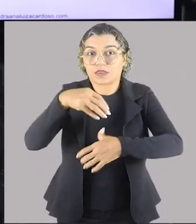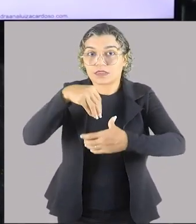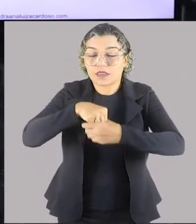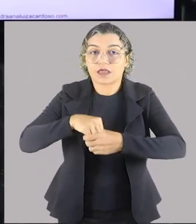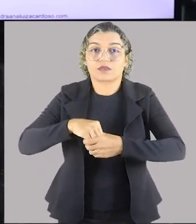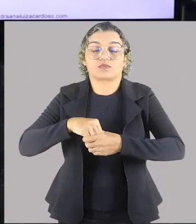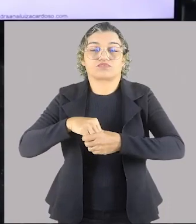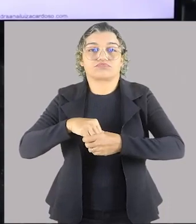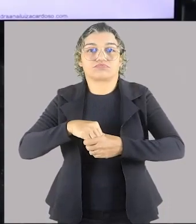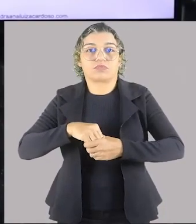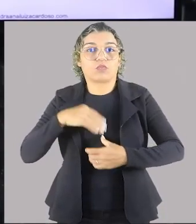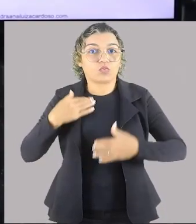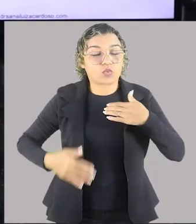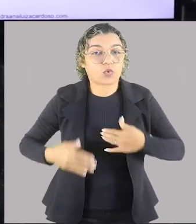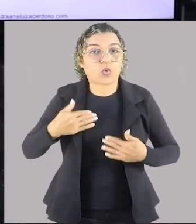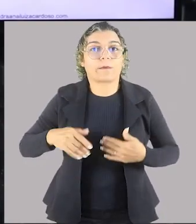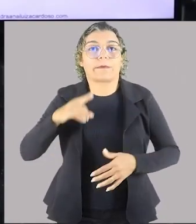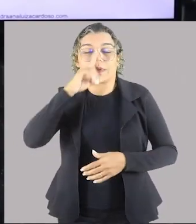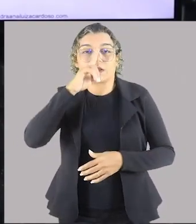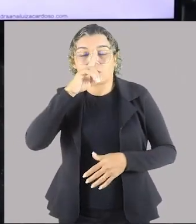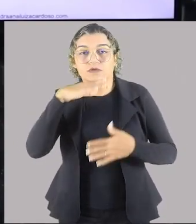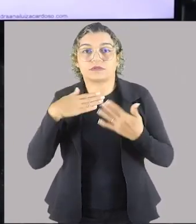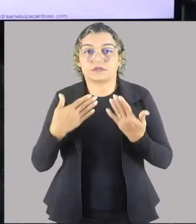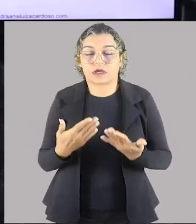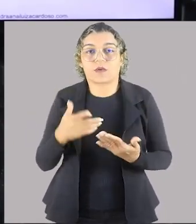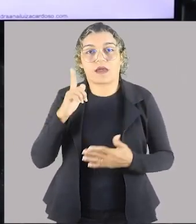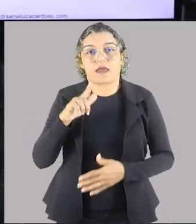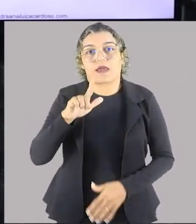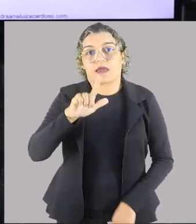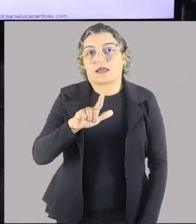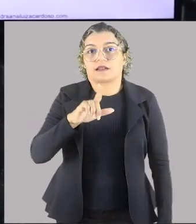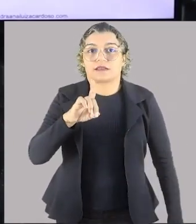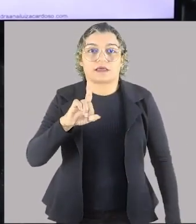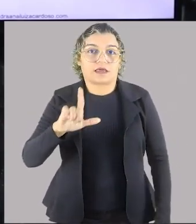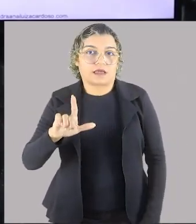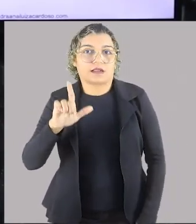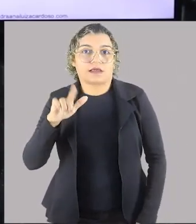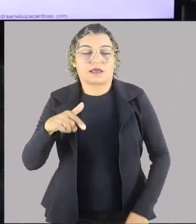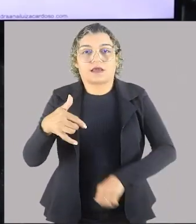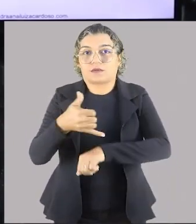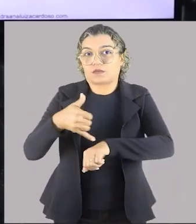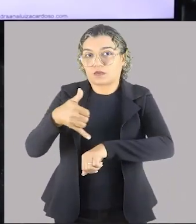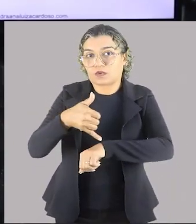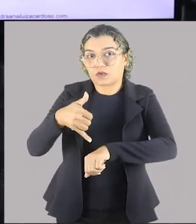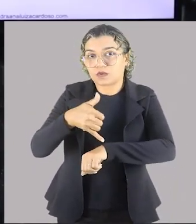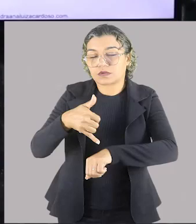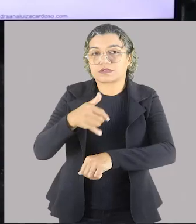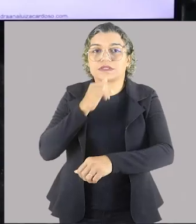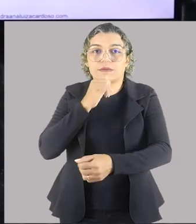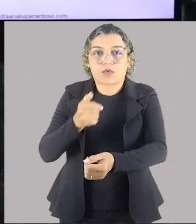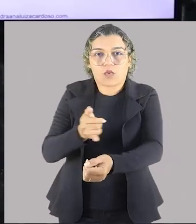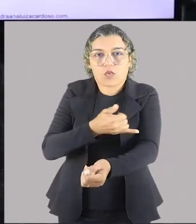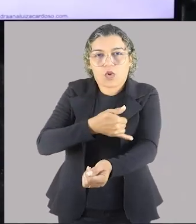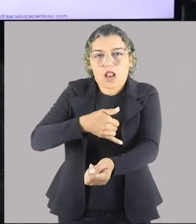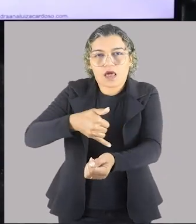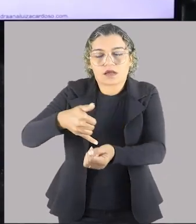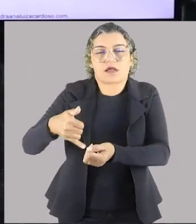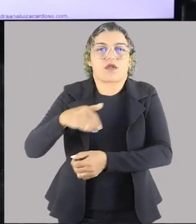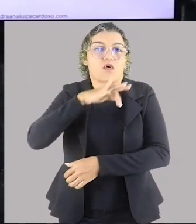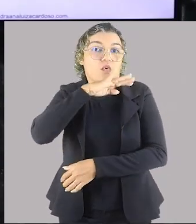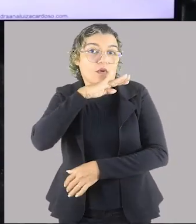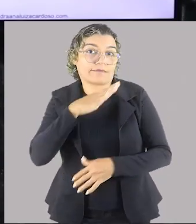perigoso. Então, ela é formada pelo LDL colesterol, que é chamado popularmente de colesterol ruim, porque ele tem